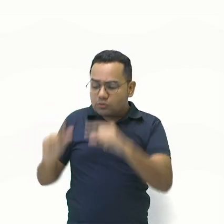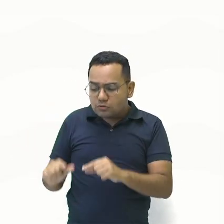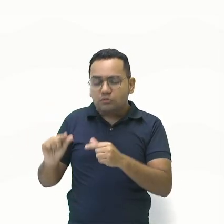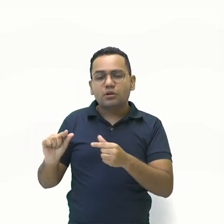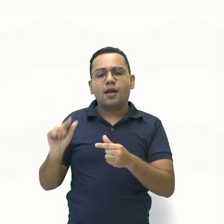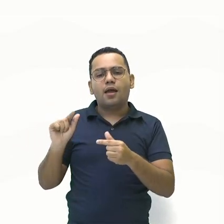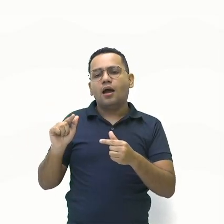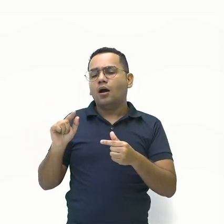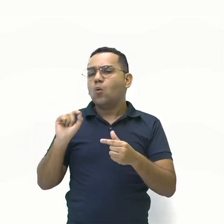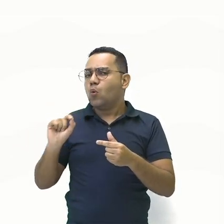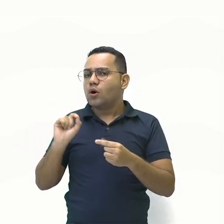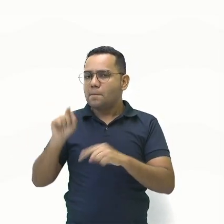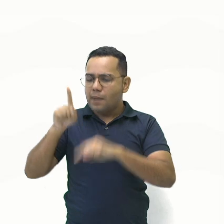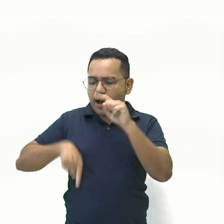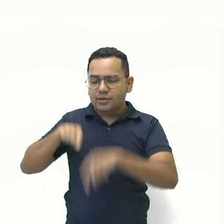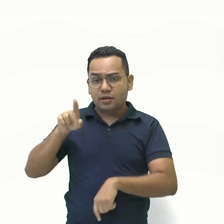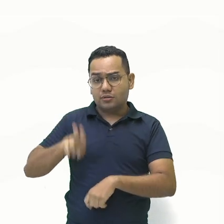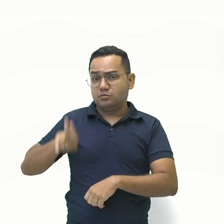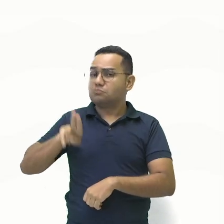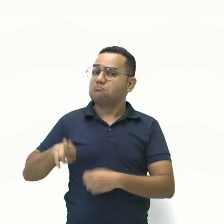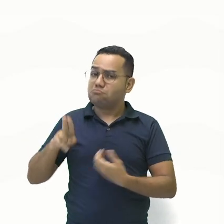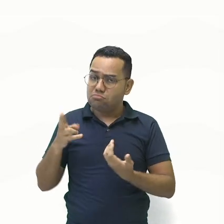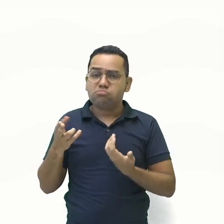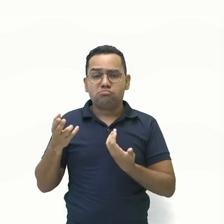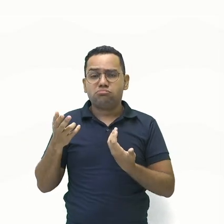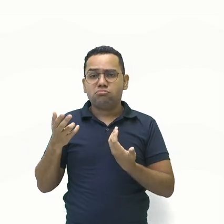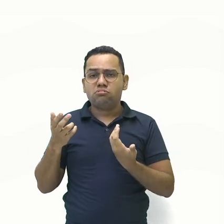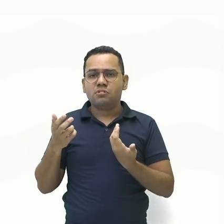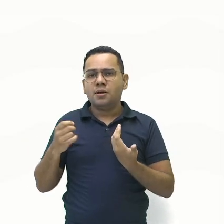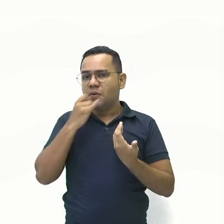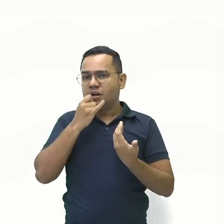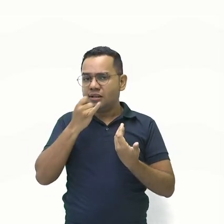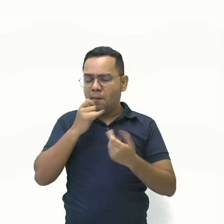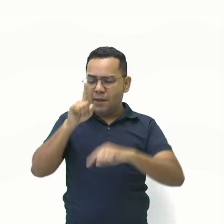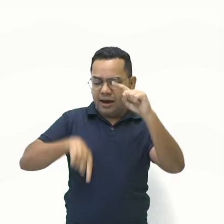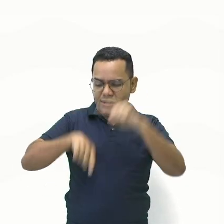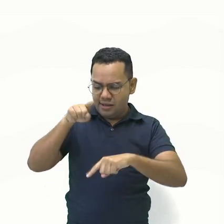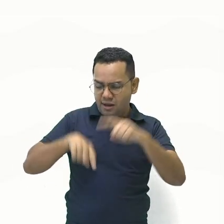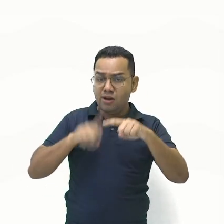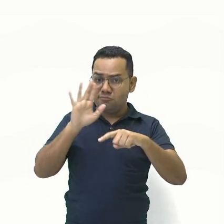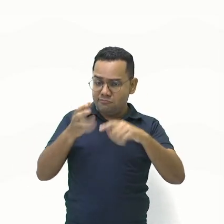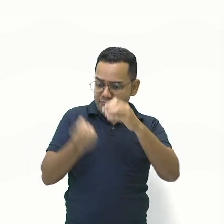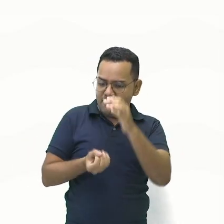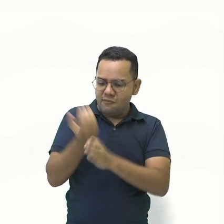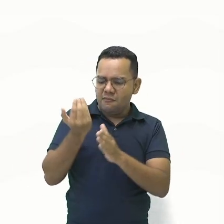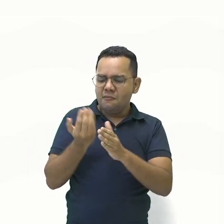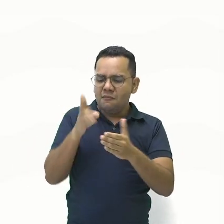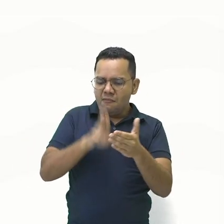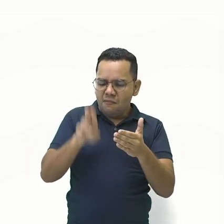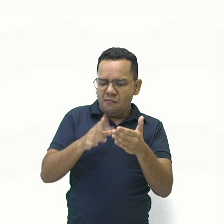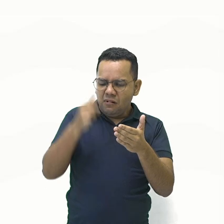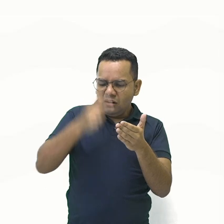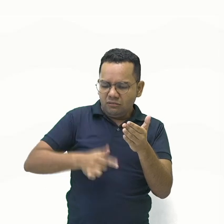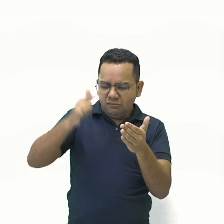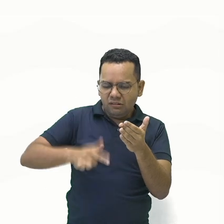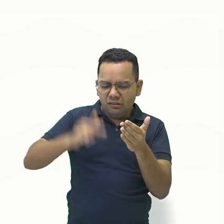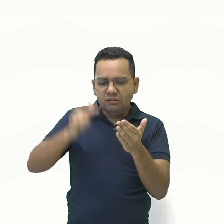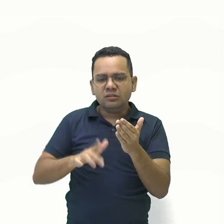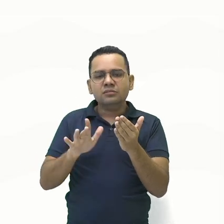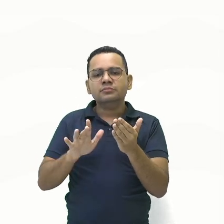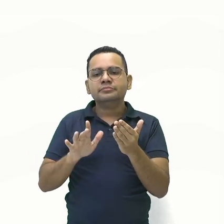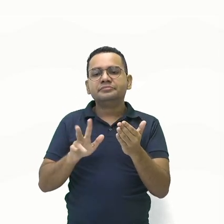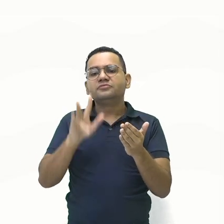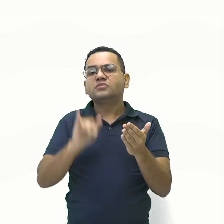recurso natural que a gente está utilizando, né? E também se a gente reutiliza esse material, se a gente reaproveita esse material, a gente diminui também